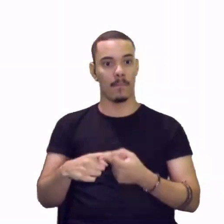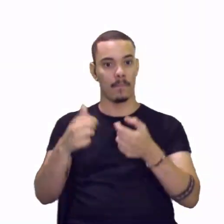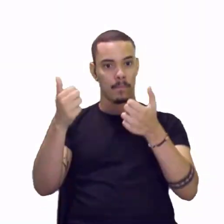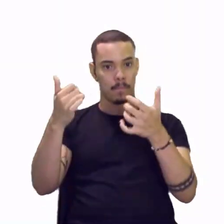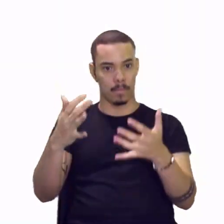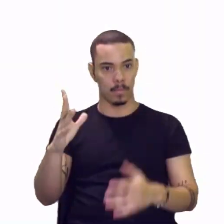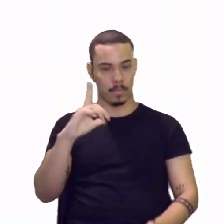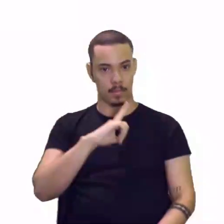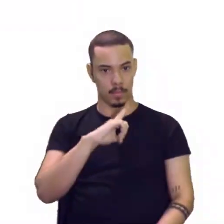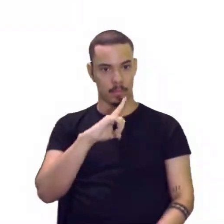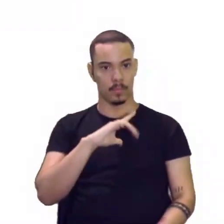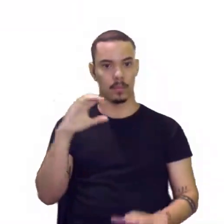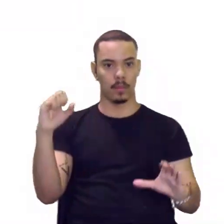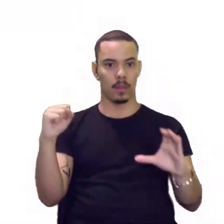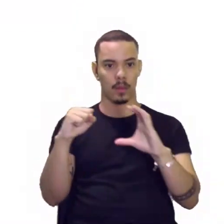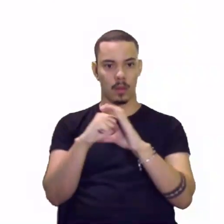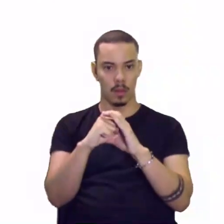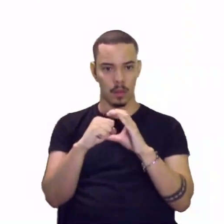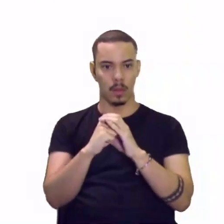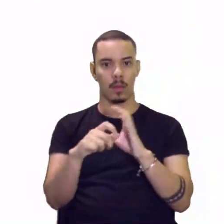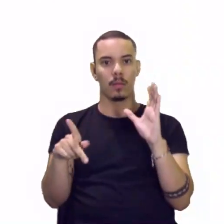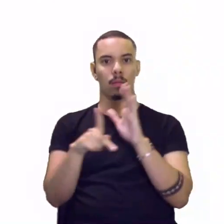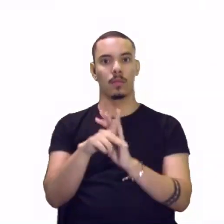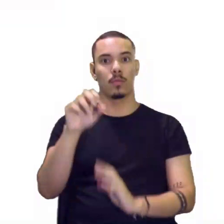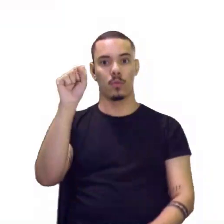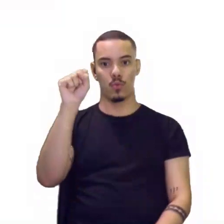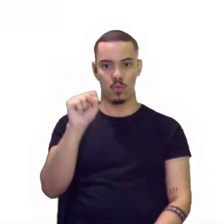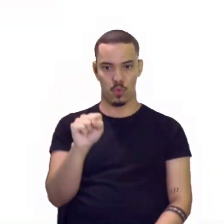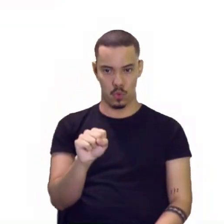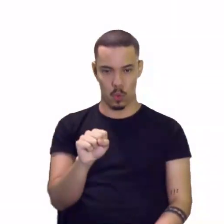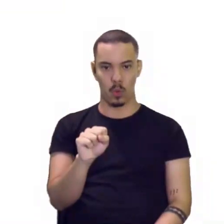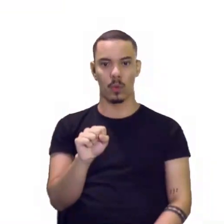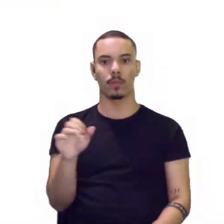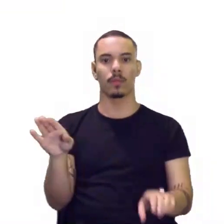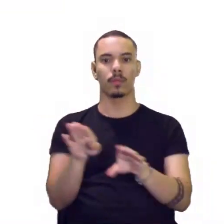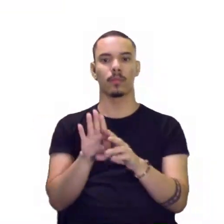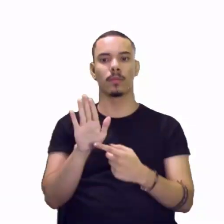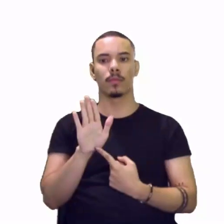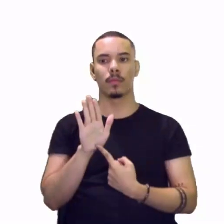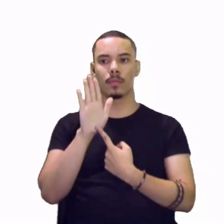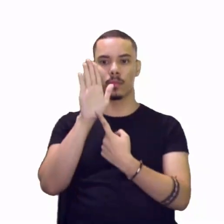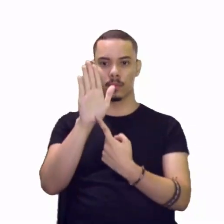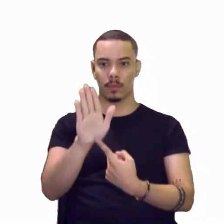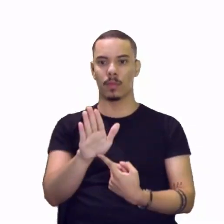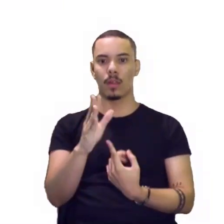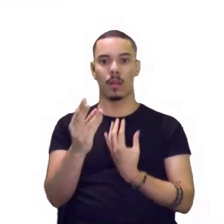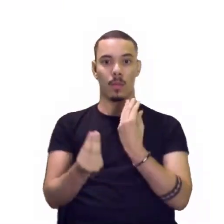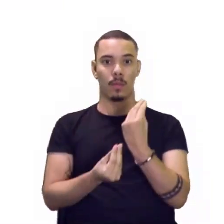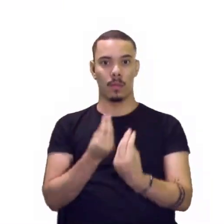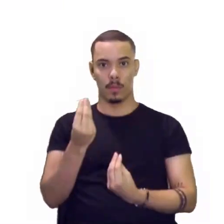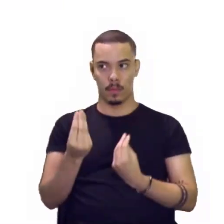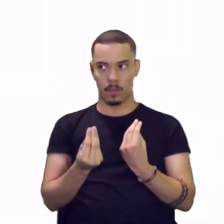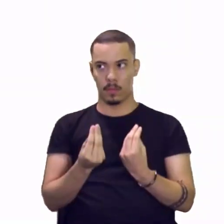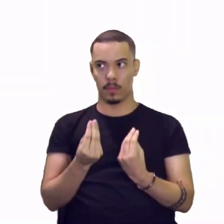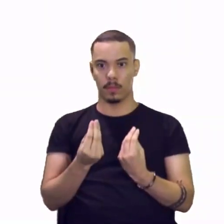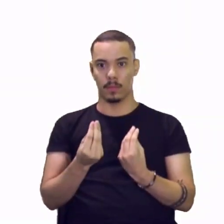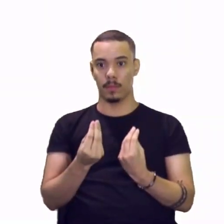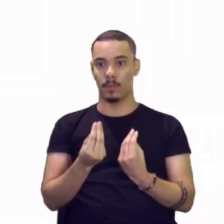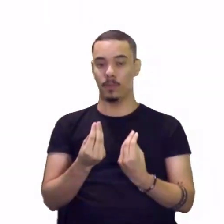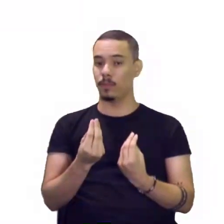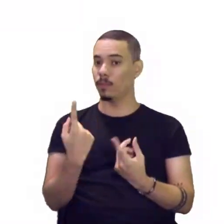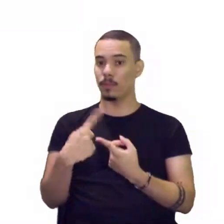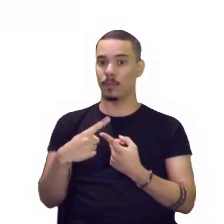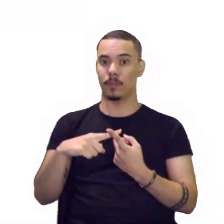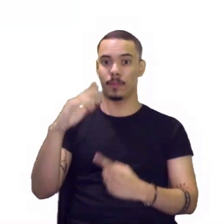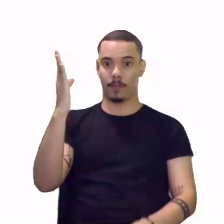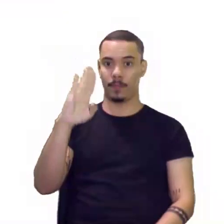posição centro-oriental da América do Sul. Então, se é a posição centro-oriental, o que seria? O Brasil